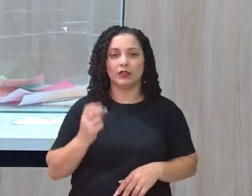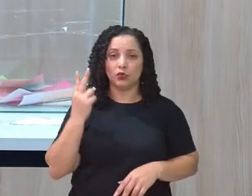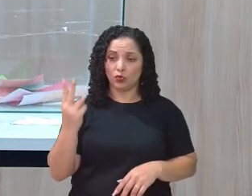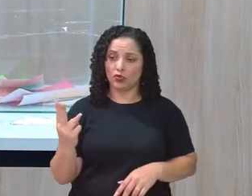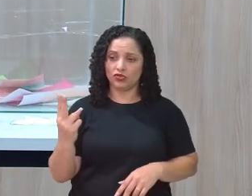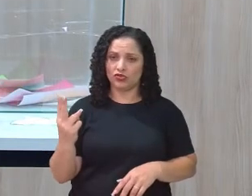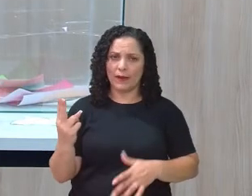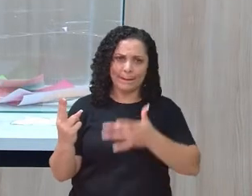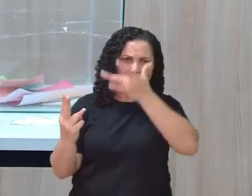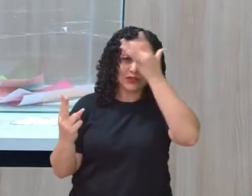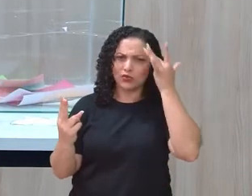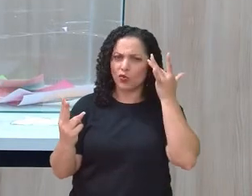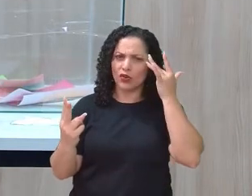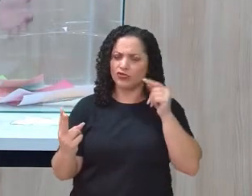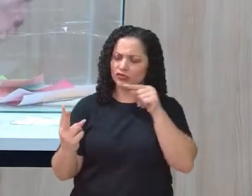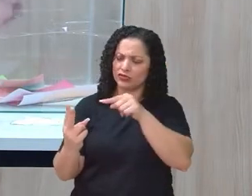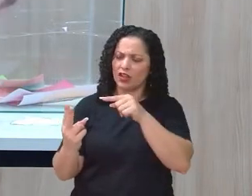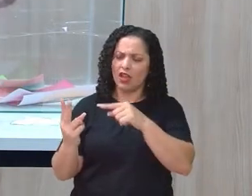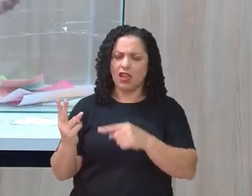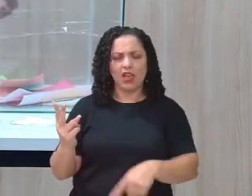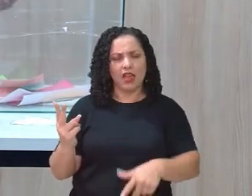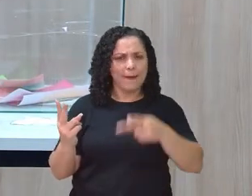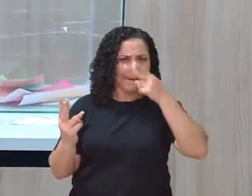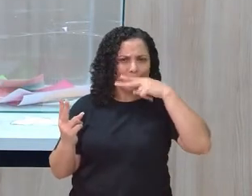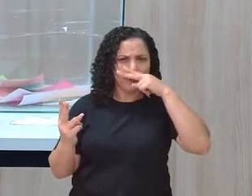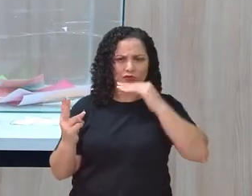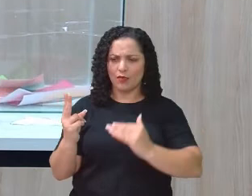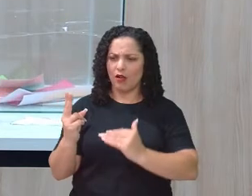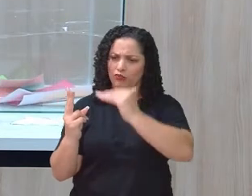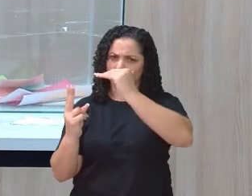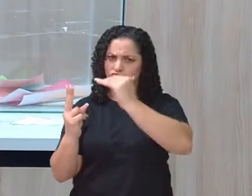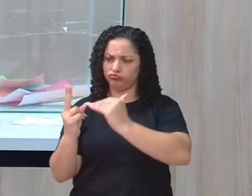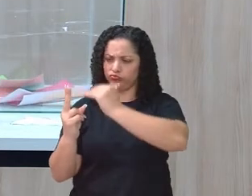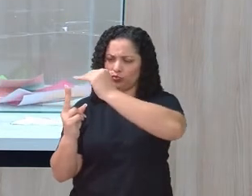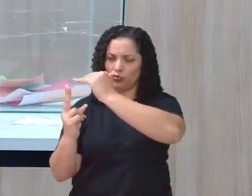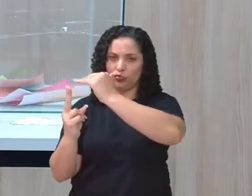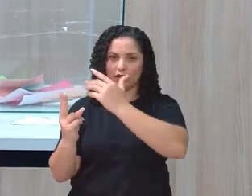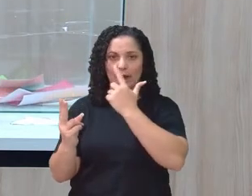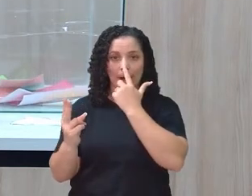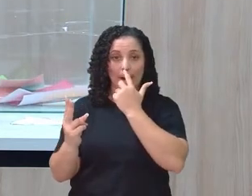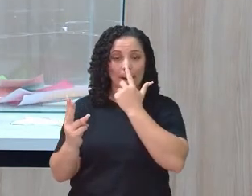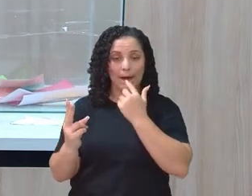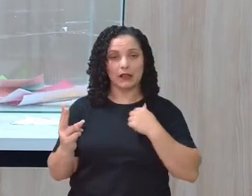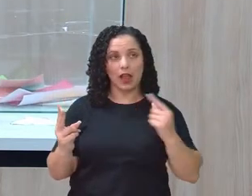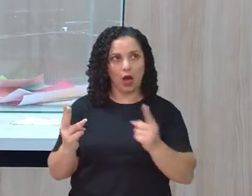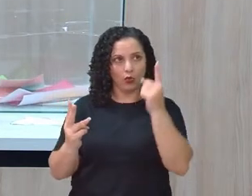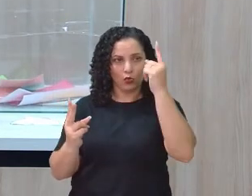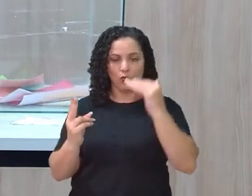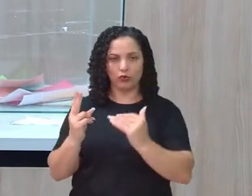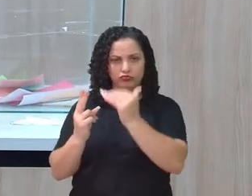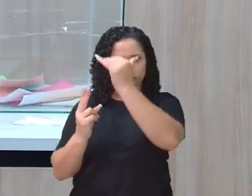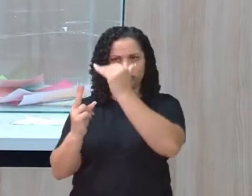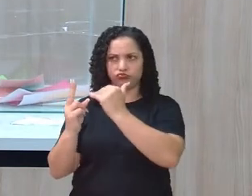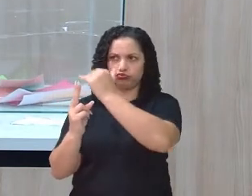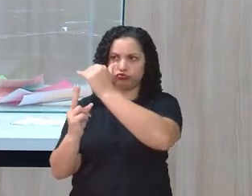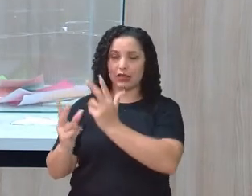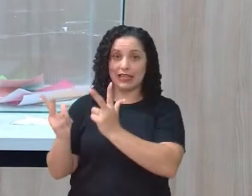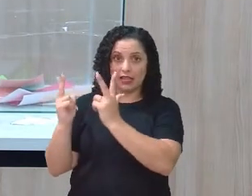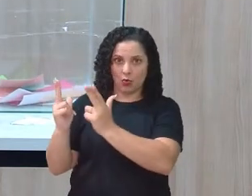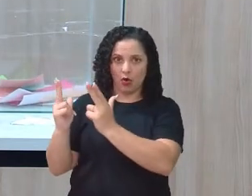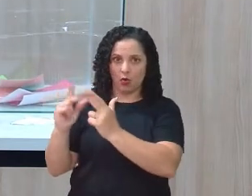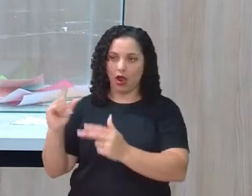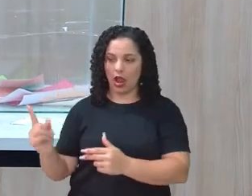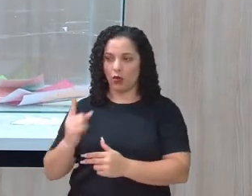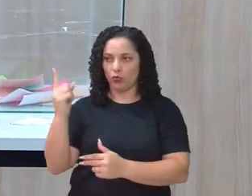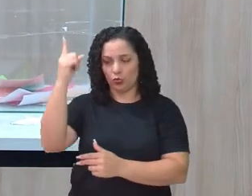pessoas, por exemplo, com a mesma medida, certo? Duas pessoas medindo aí 1,70 m, então a altura delas